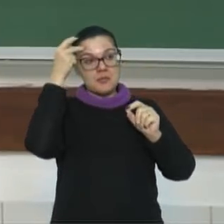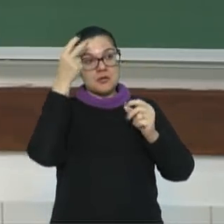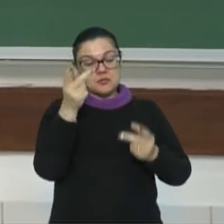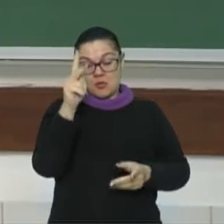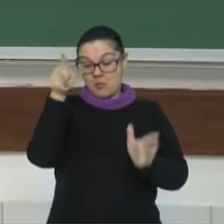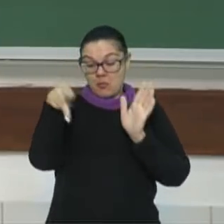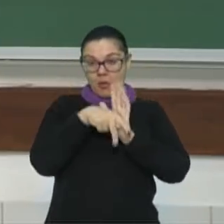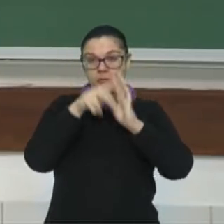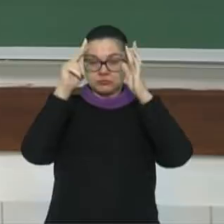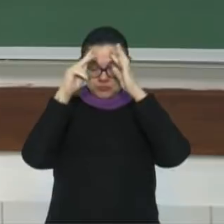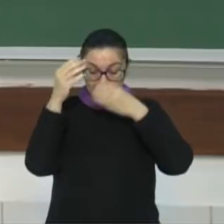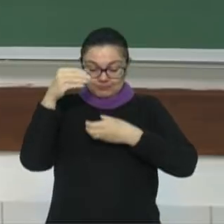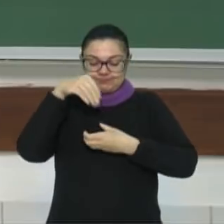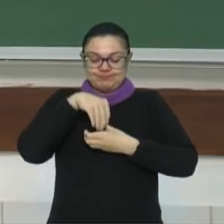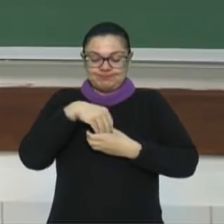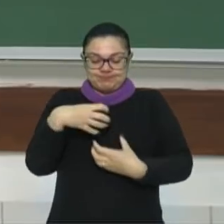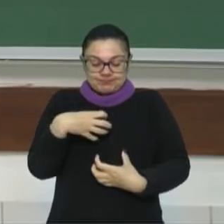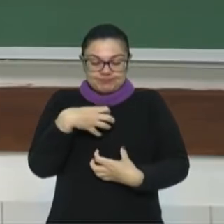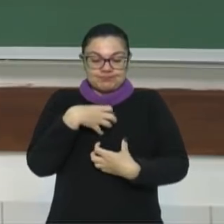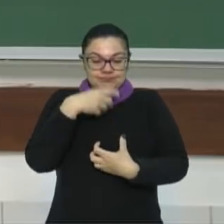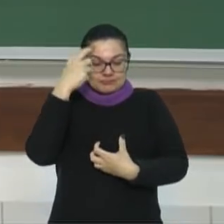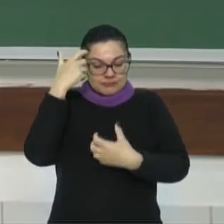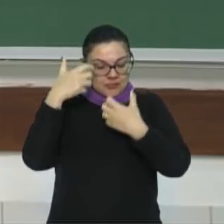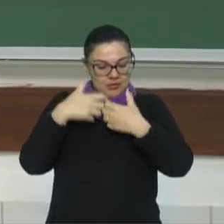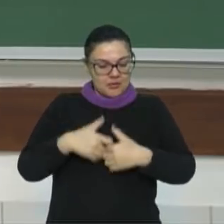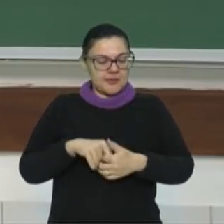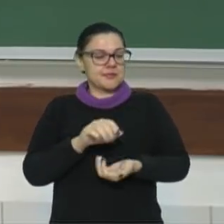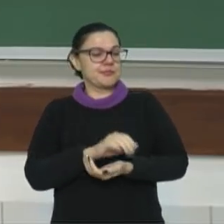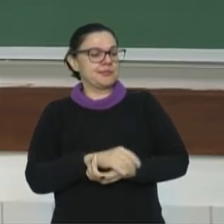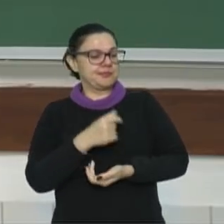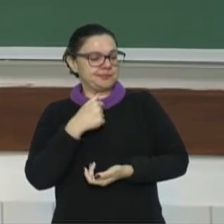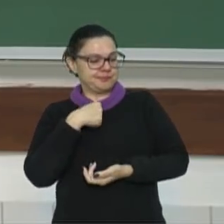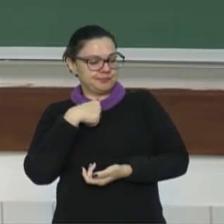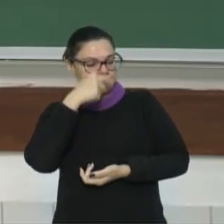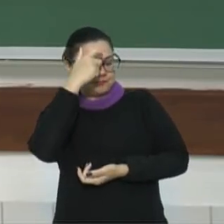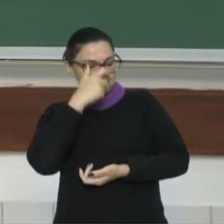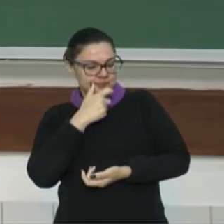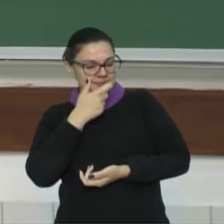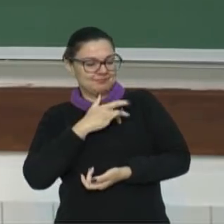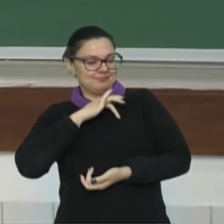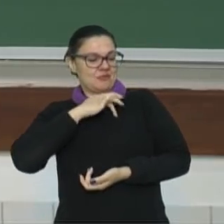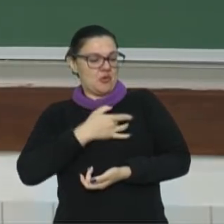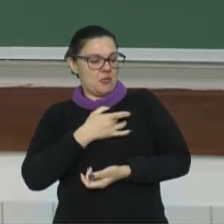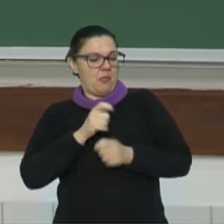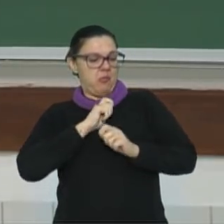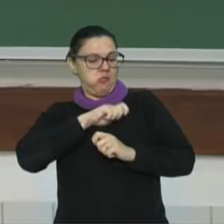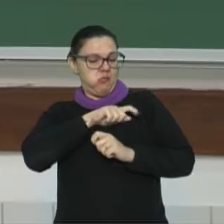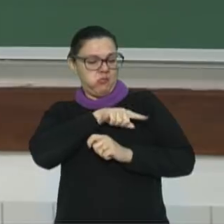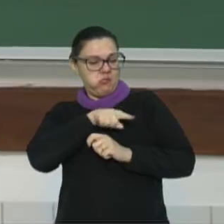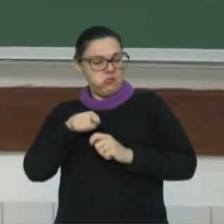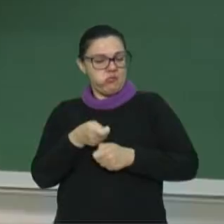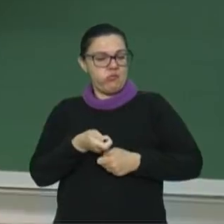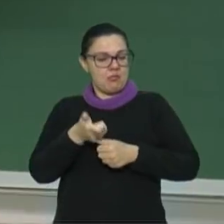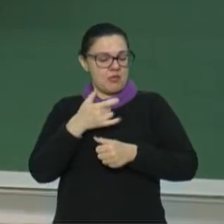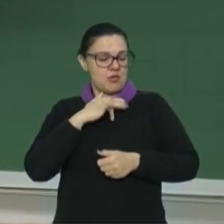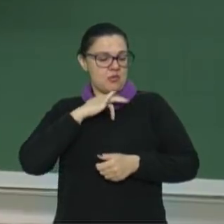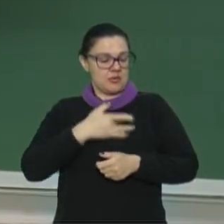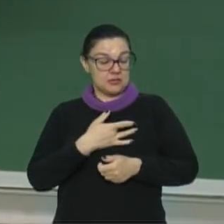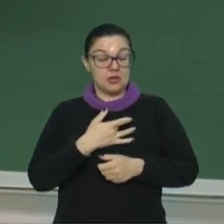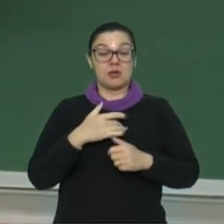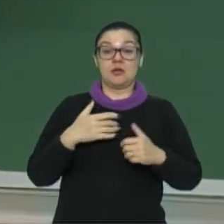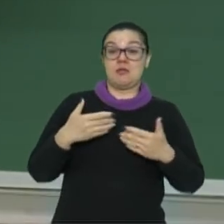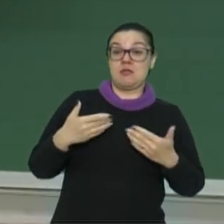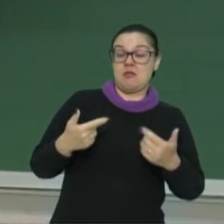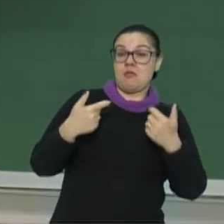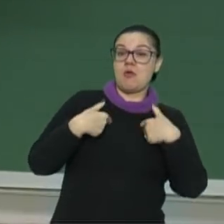olhar para ele e pensar, bom, será que eu me faço de vítima? Então eu vou encontrar sinais, né? Ele